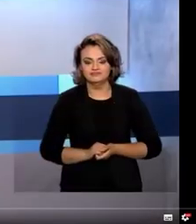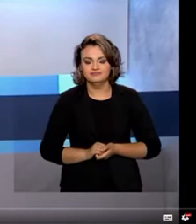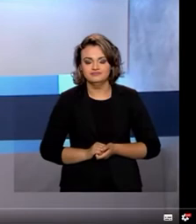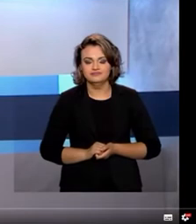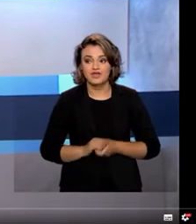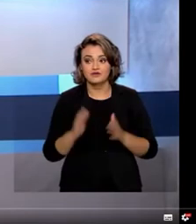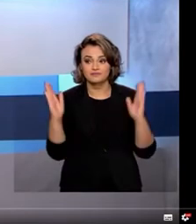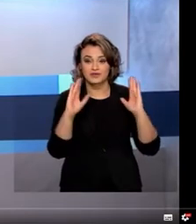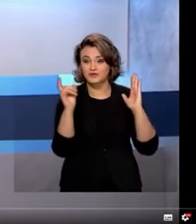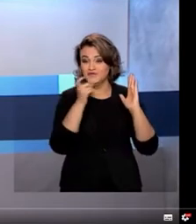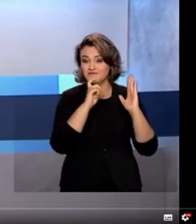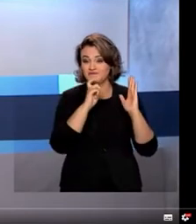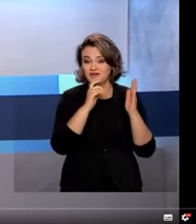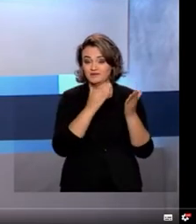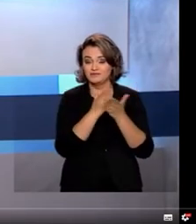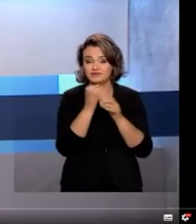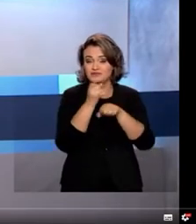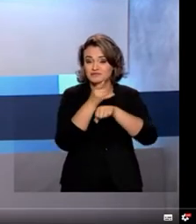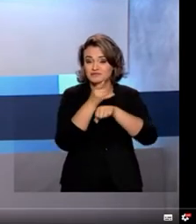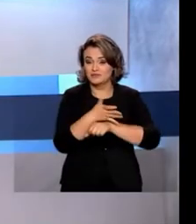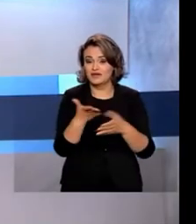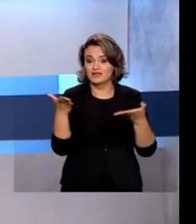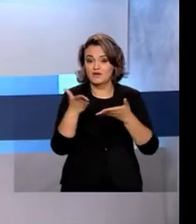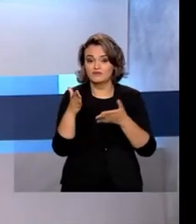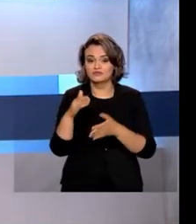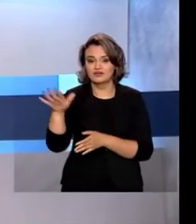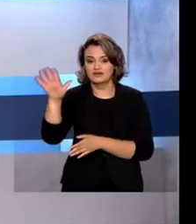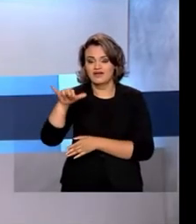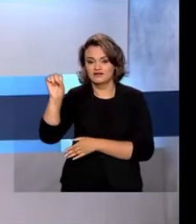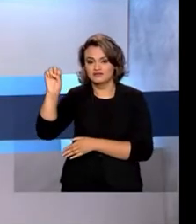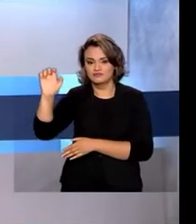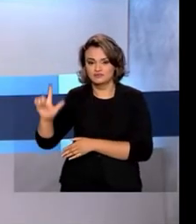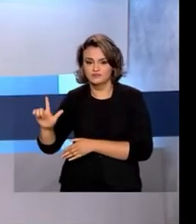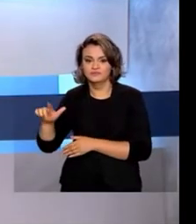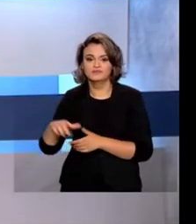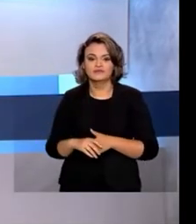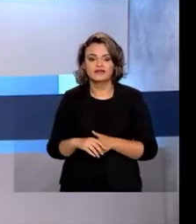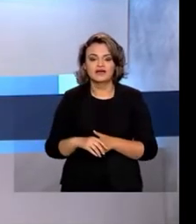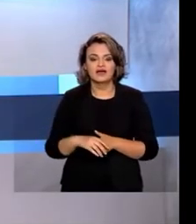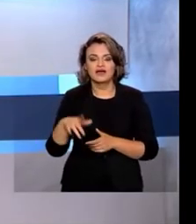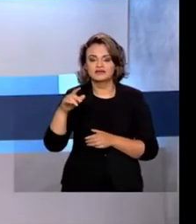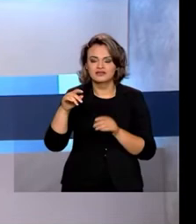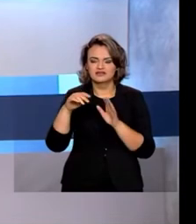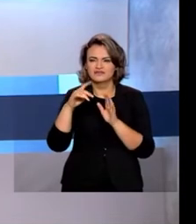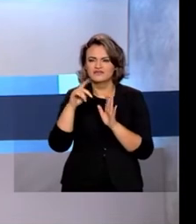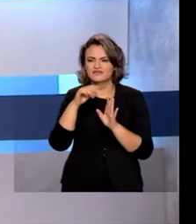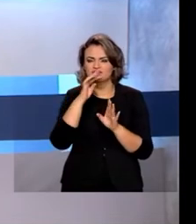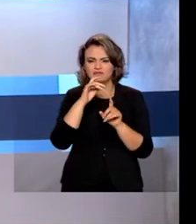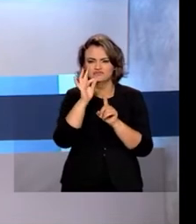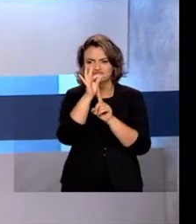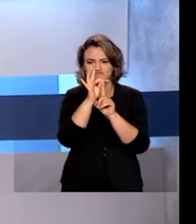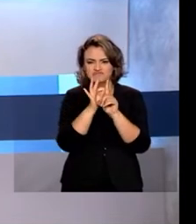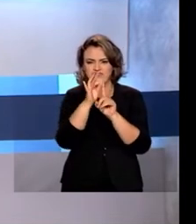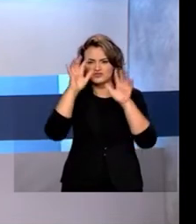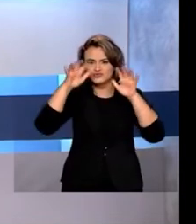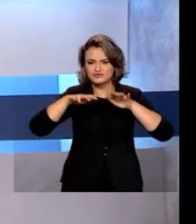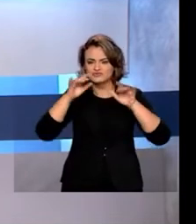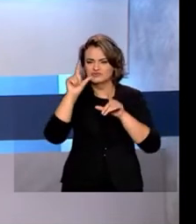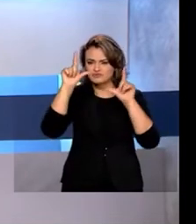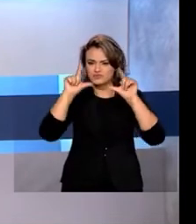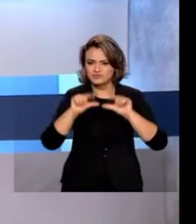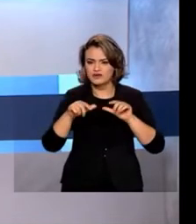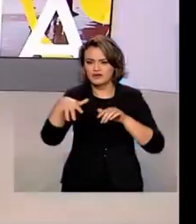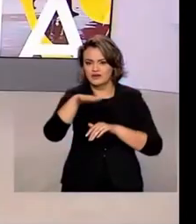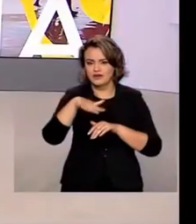O inverno começou na madrugada de hoje no Hemisfério Sul. A estação tem baixas temperaturas e redução das chuvas em